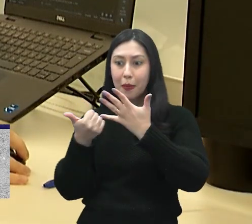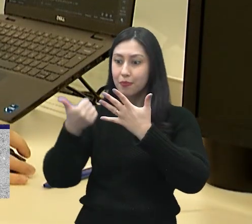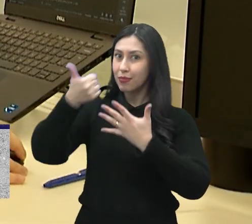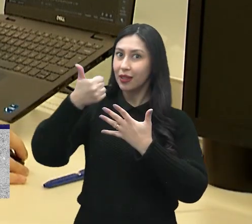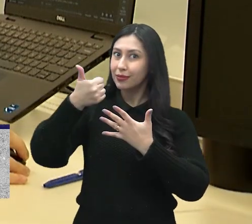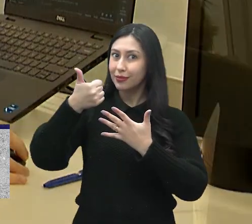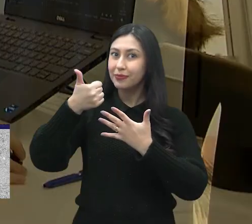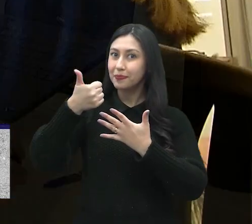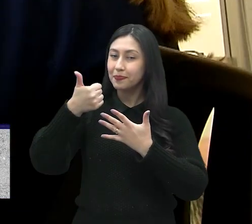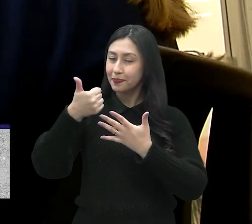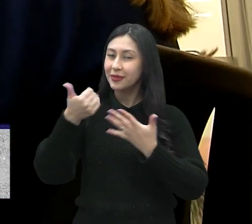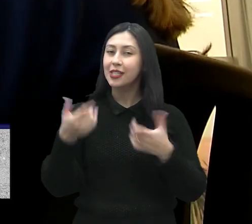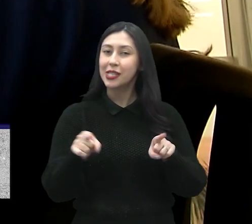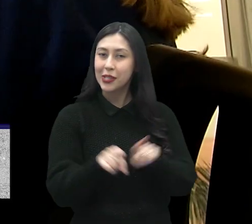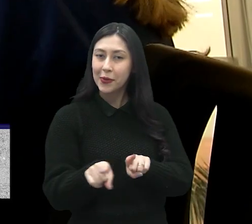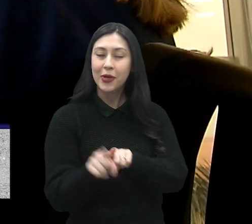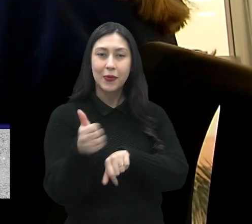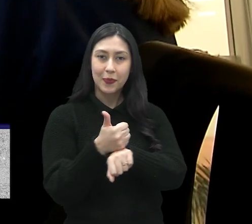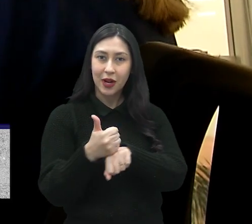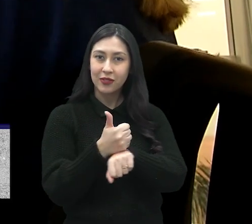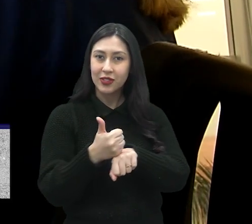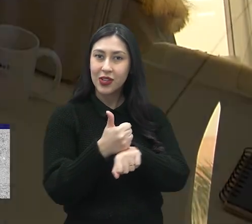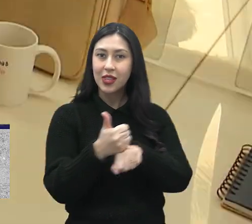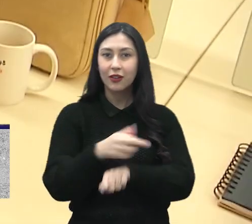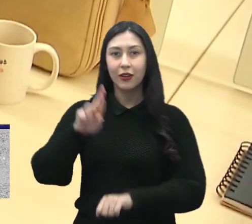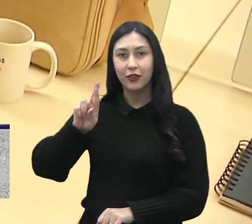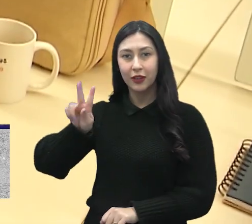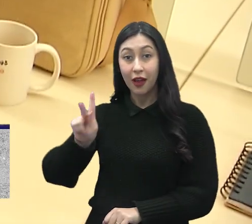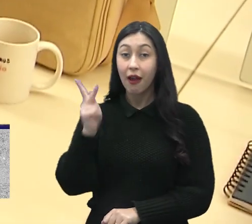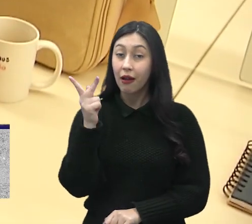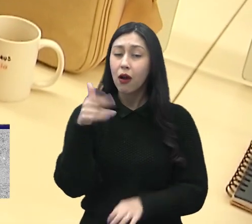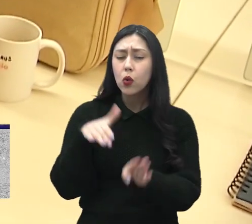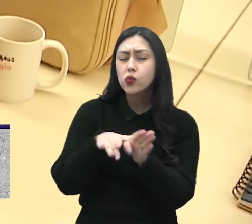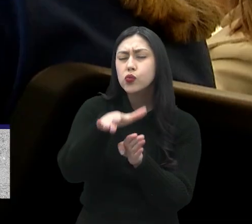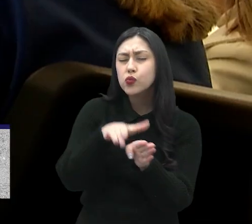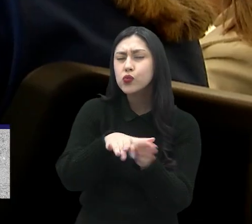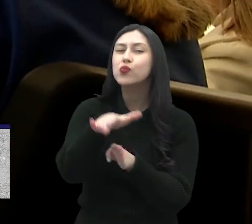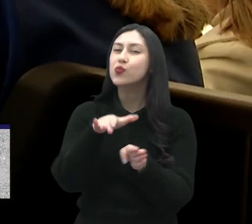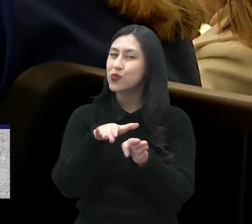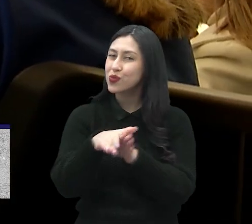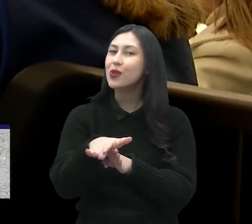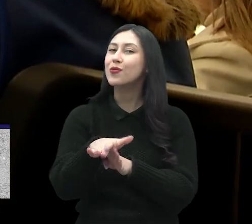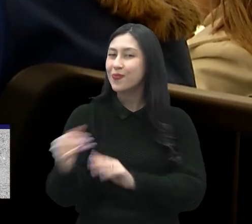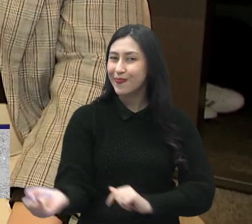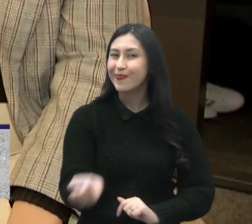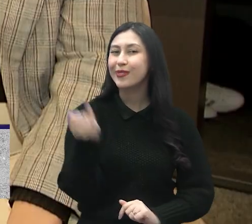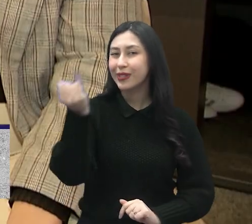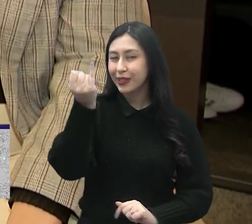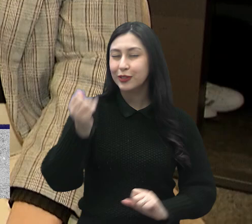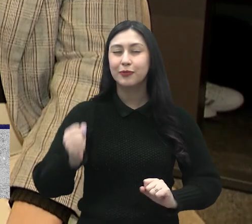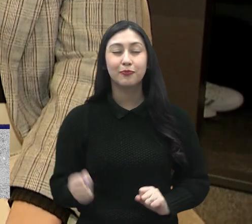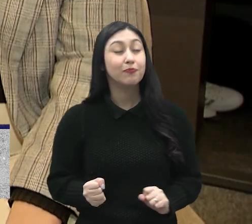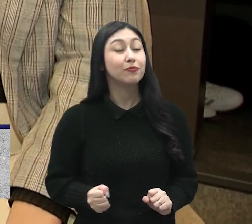promoção recente e uma especialista em RH que nos deixou algumas dicas bem importantes. É